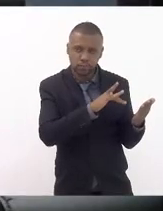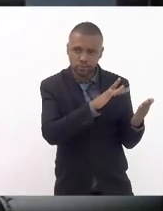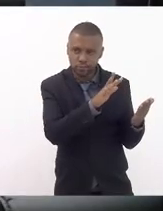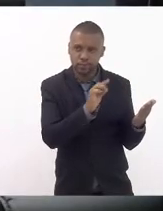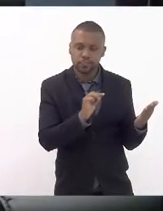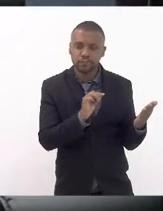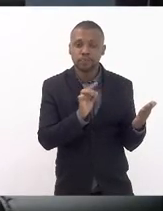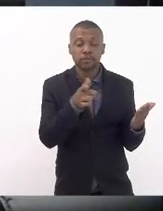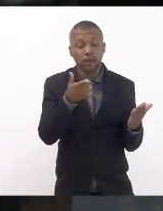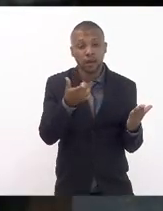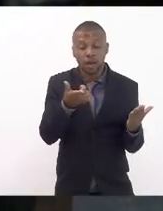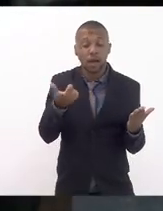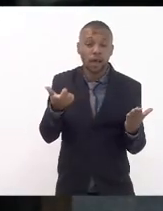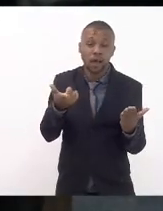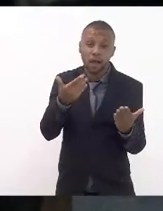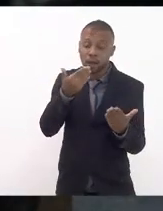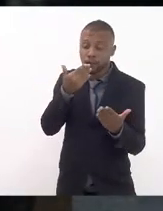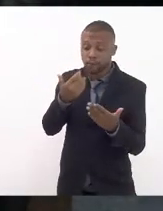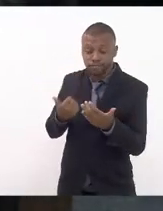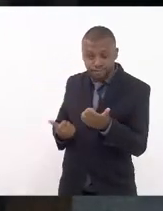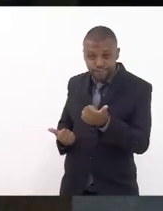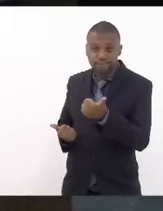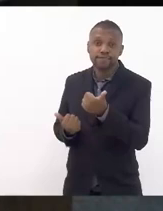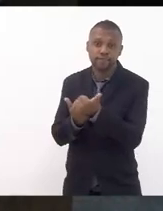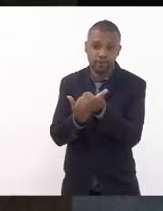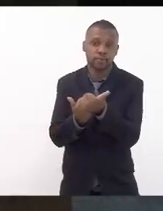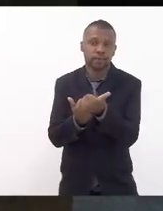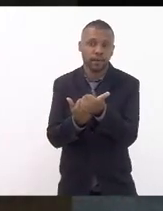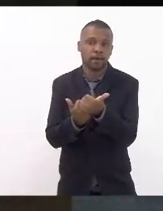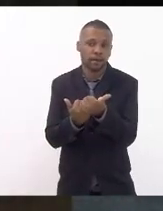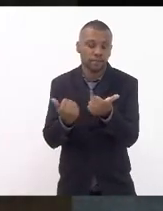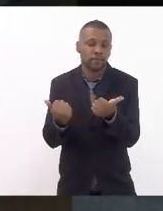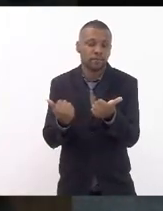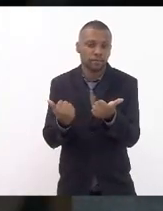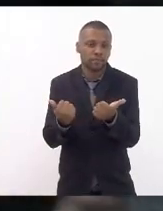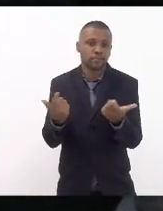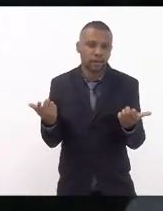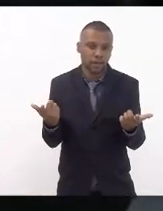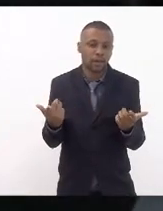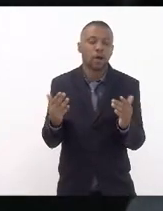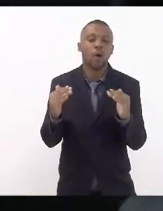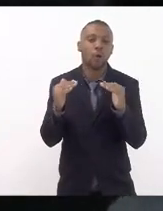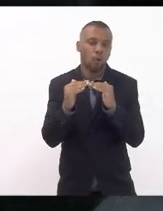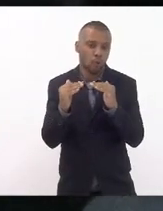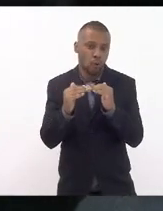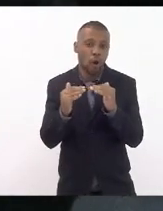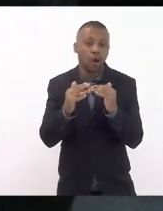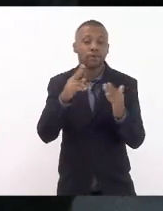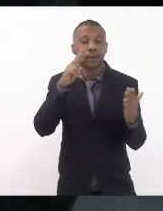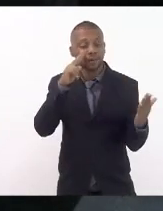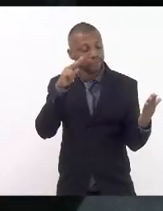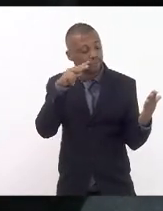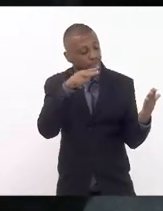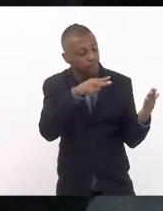É favorável, senhor presidente? É, já olhando a